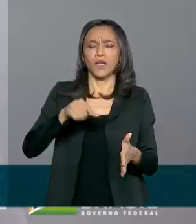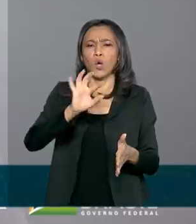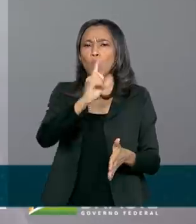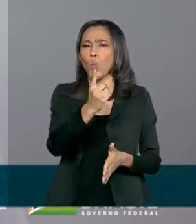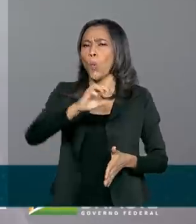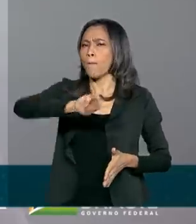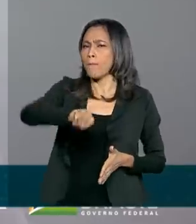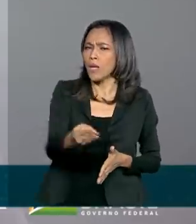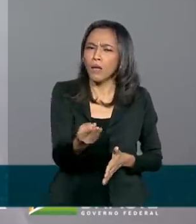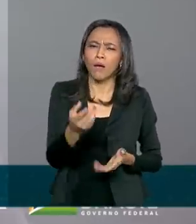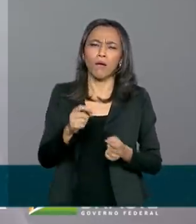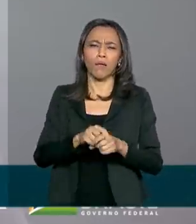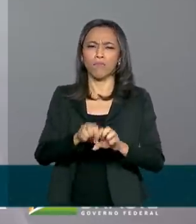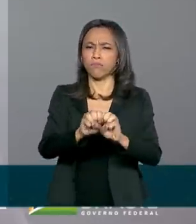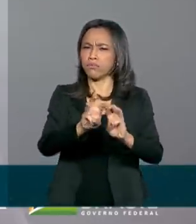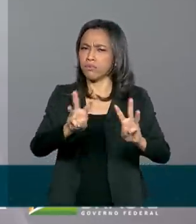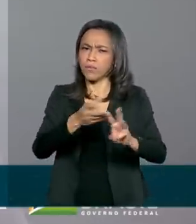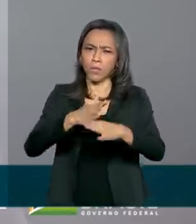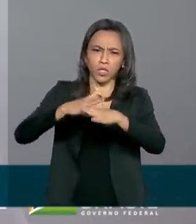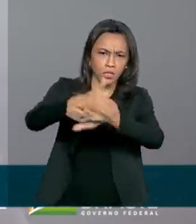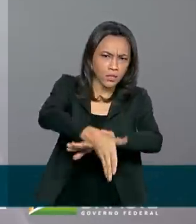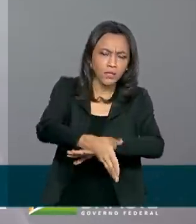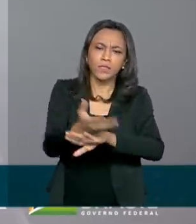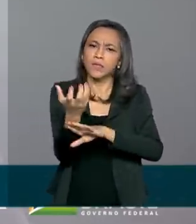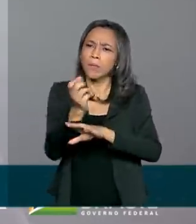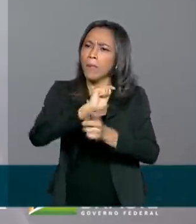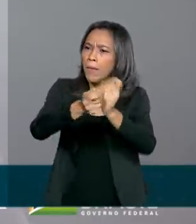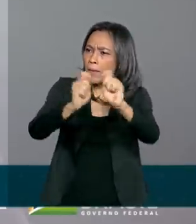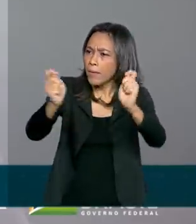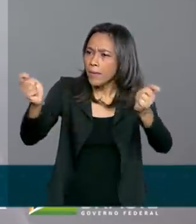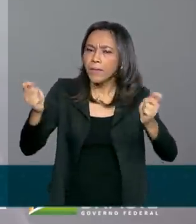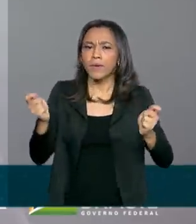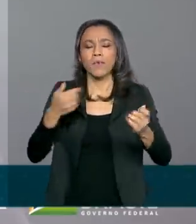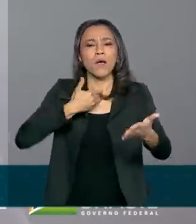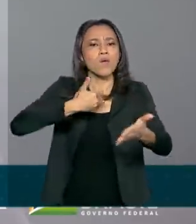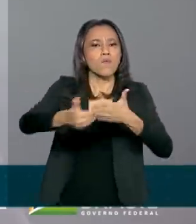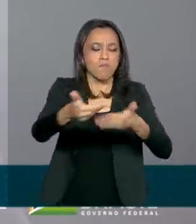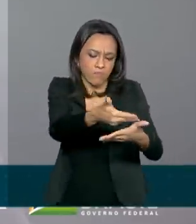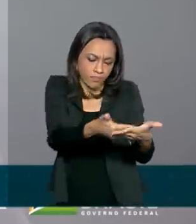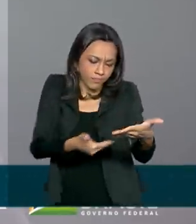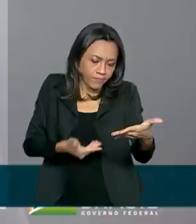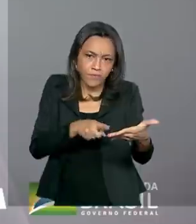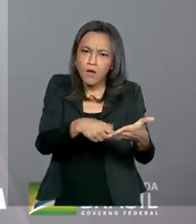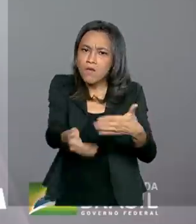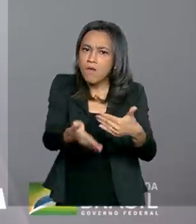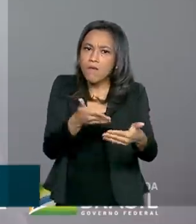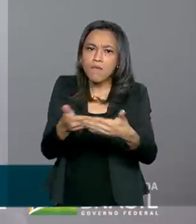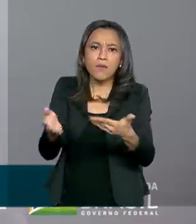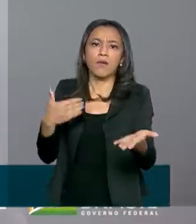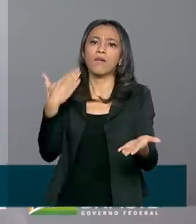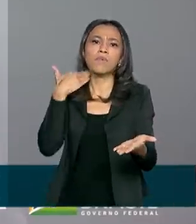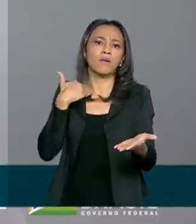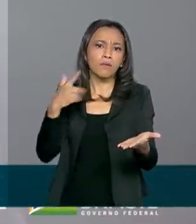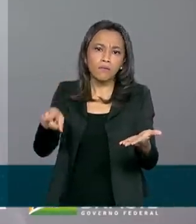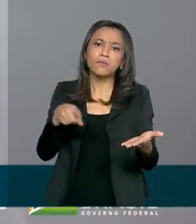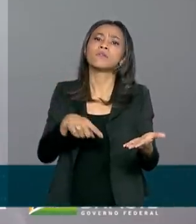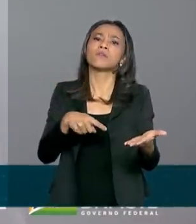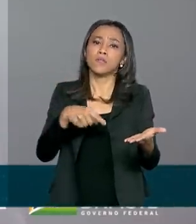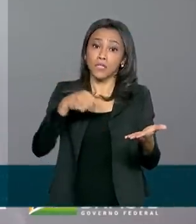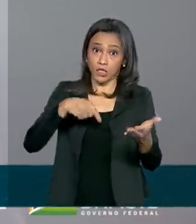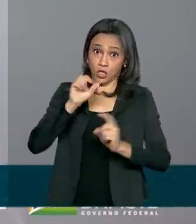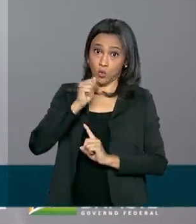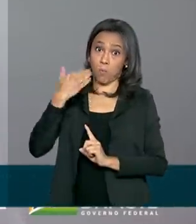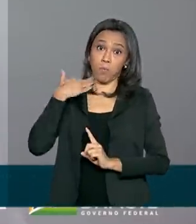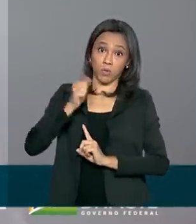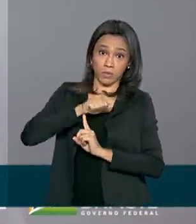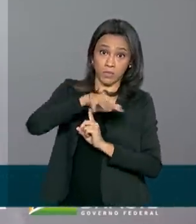milhão de sites pela internet, pagando boletos para qualquer instituição financeira autorizada pelo Banco Central